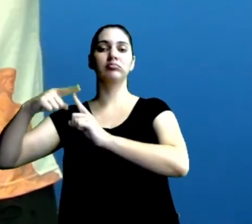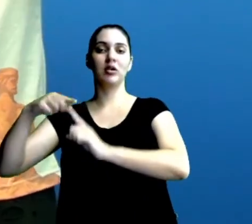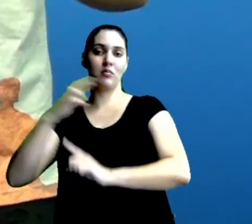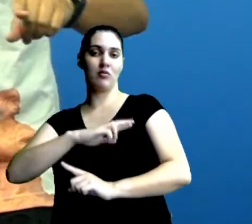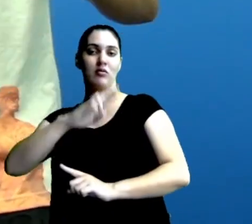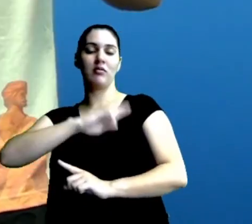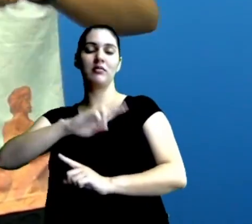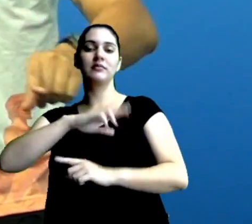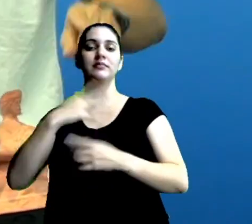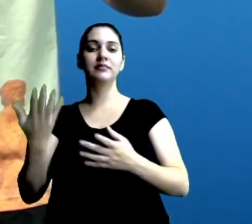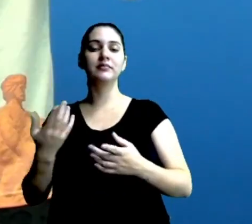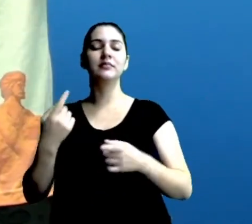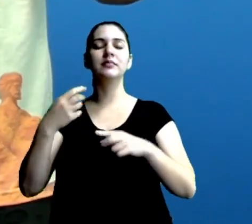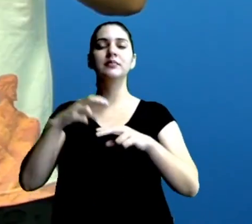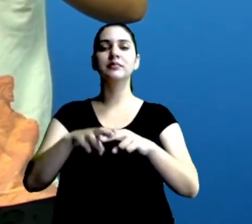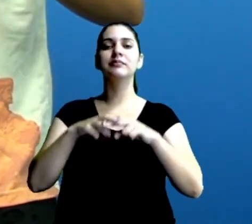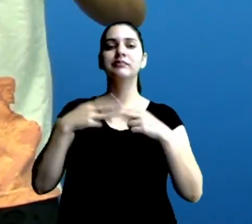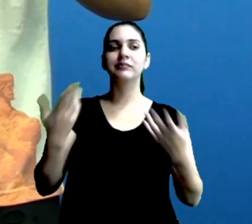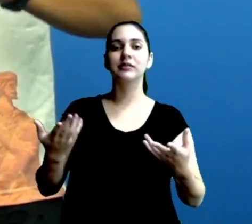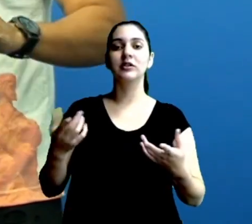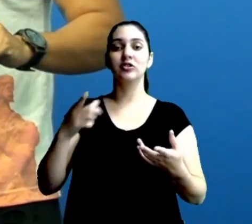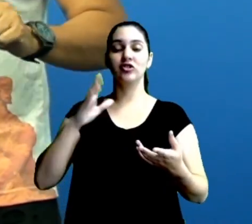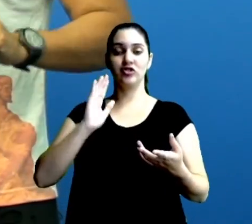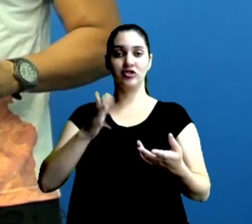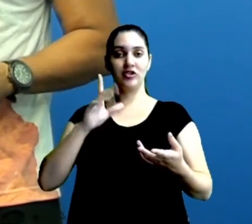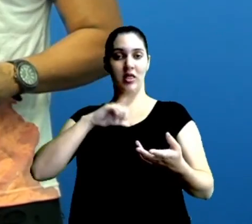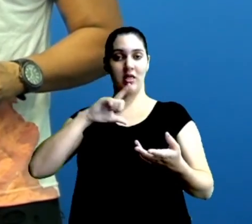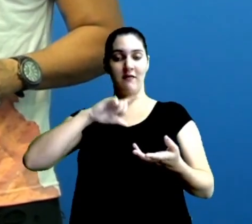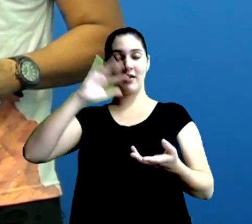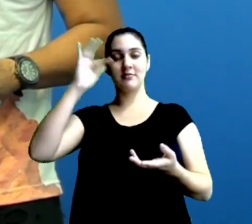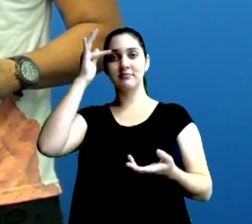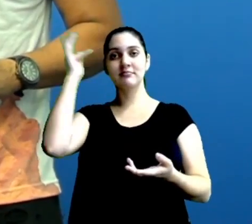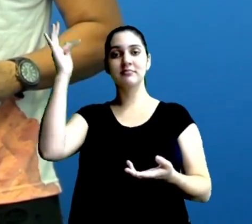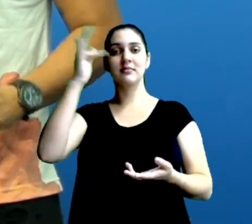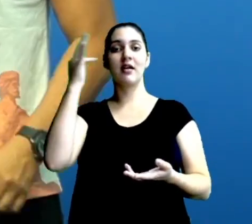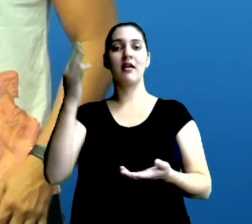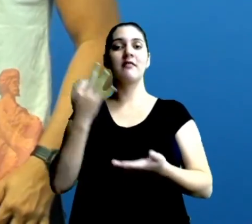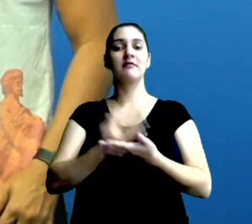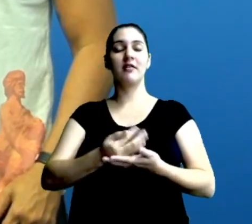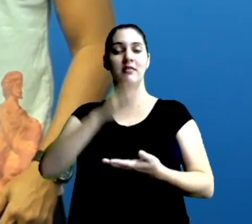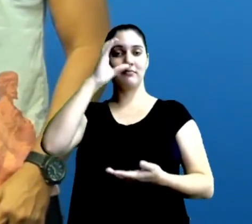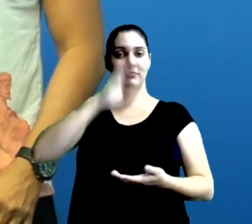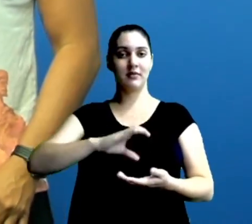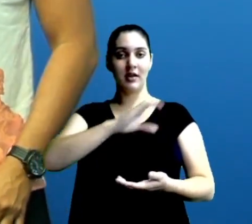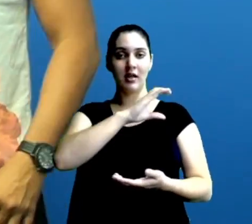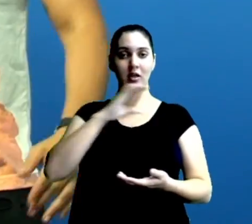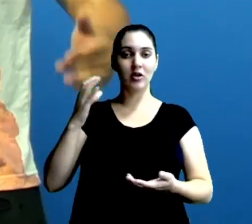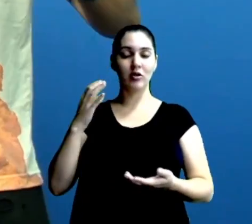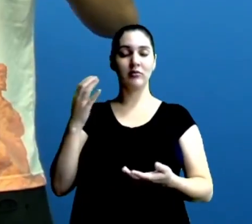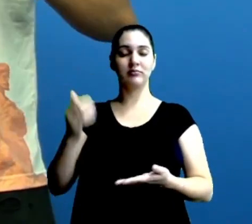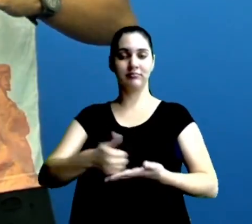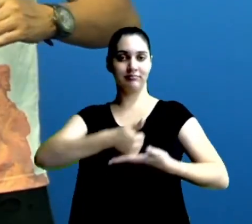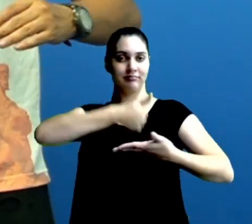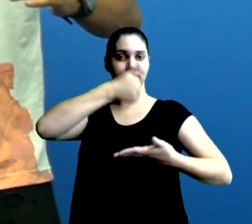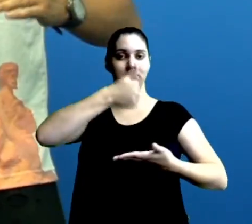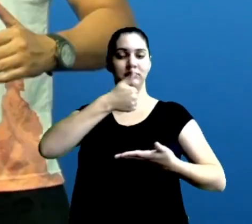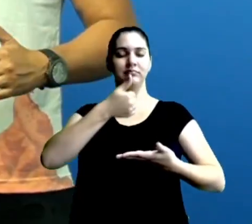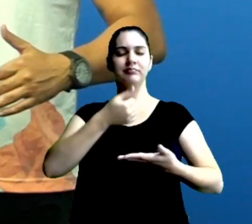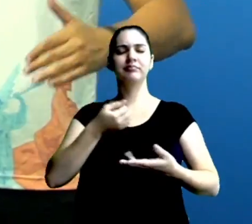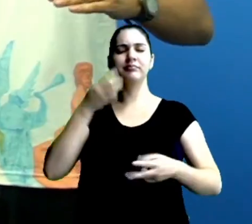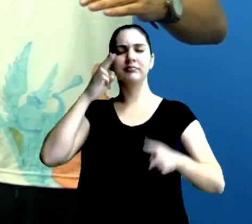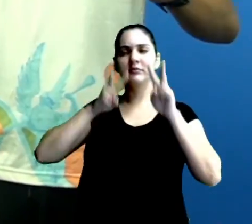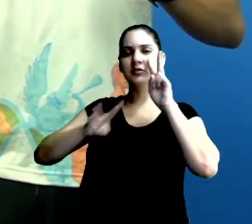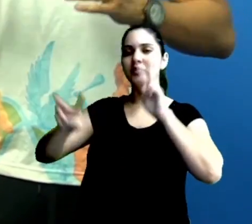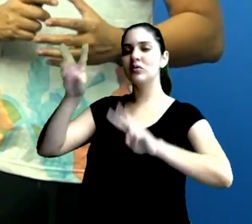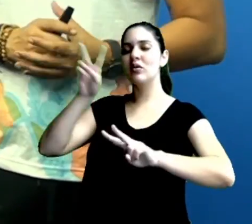nativos já tivessem a fé católica como mote. Você pode observar que durante todo o processo